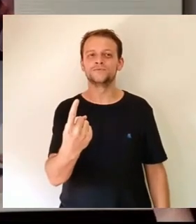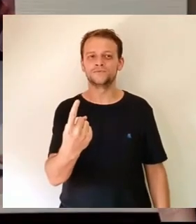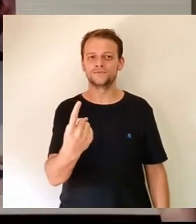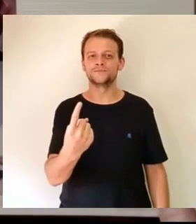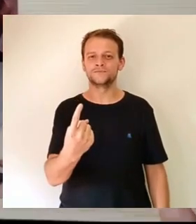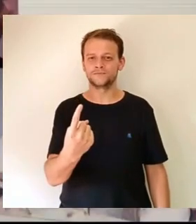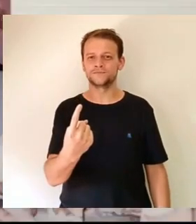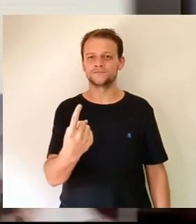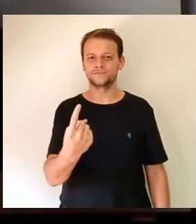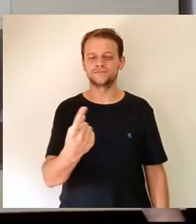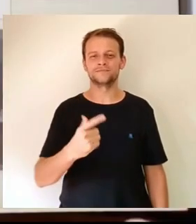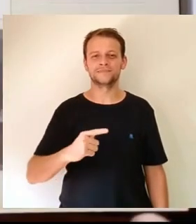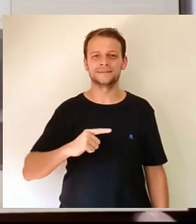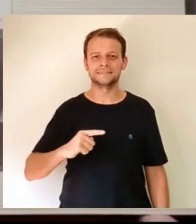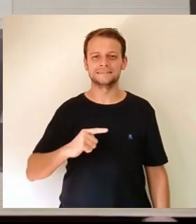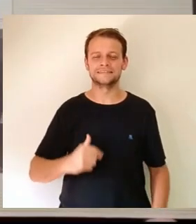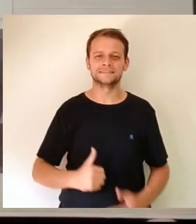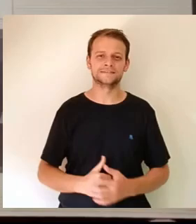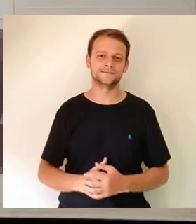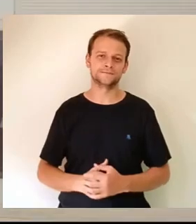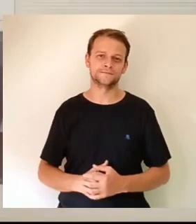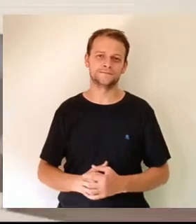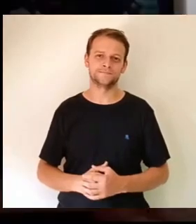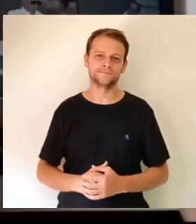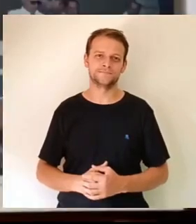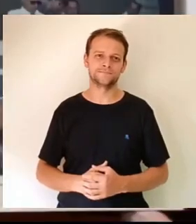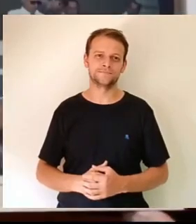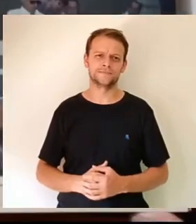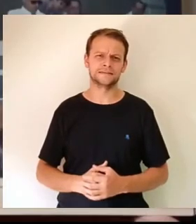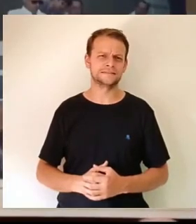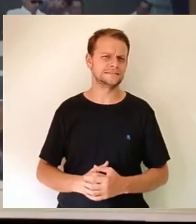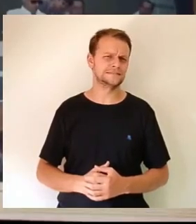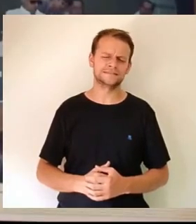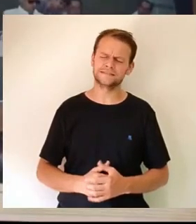ver 81, ver que tem